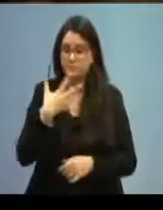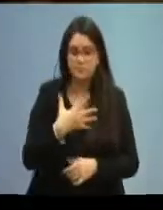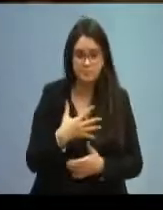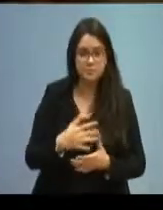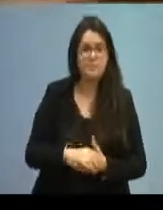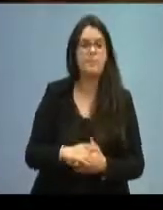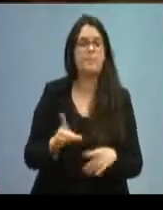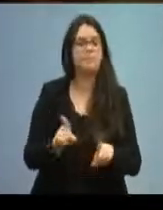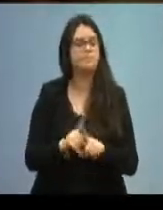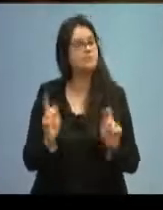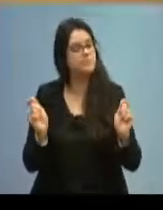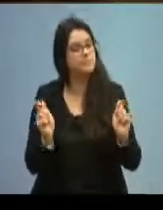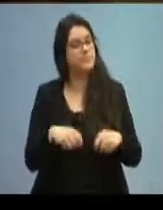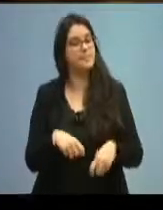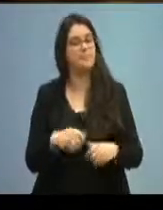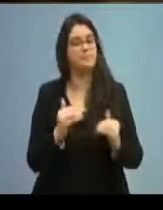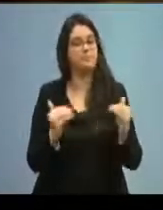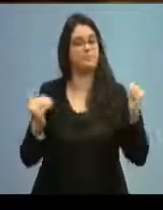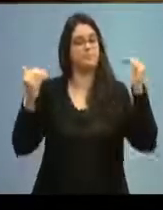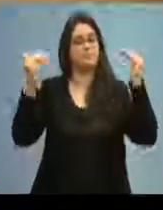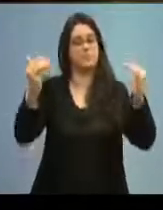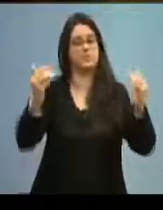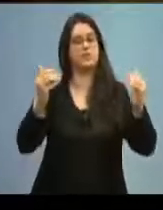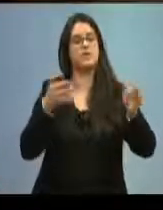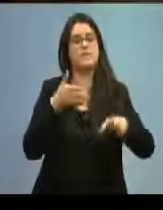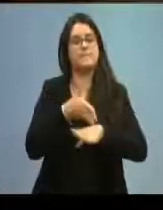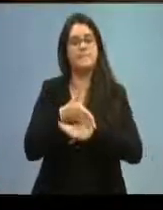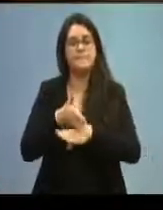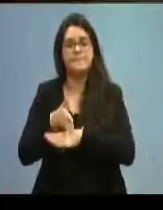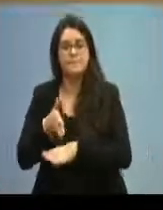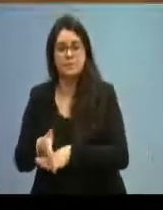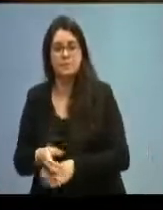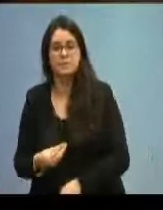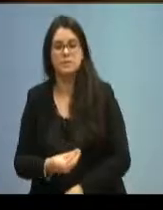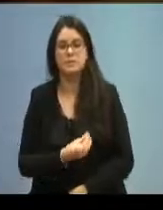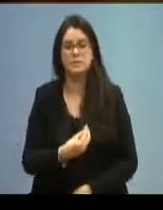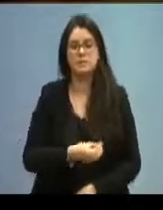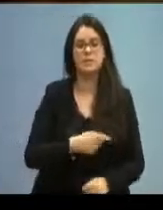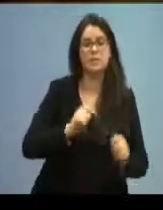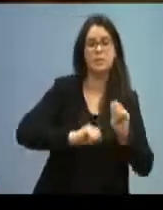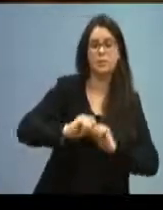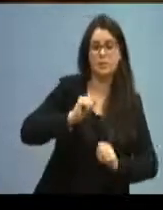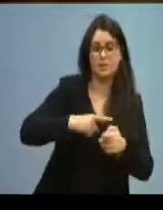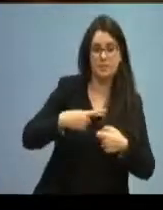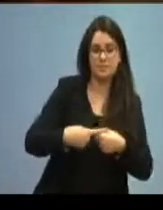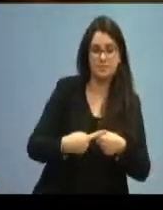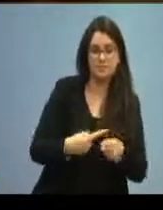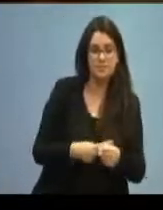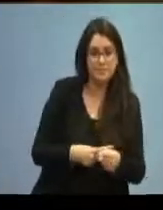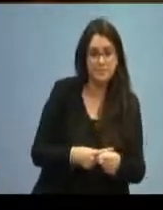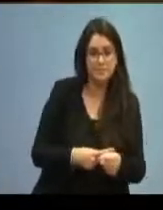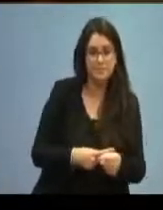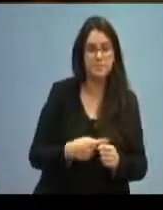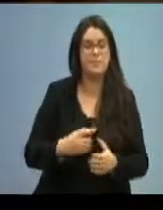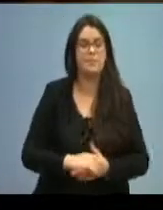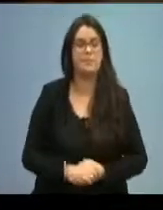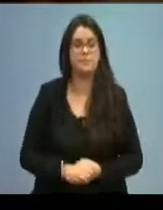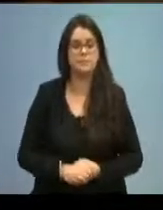potencial de ampliar a sua participação na vida econômica da cidade. Nós vamos